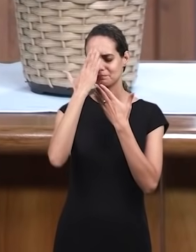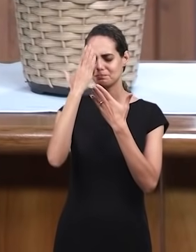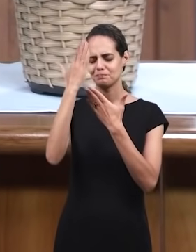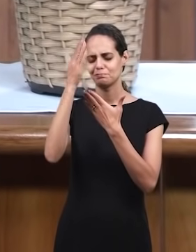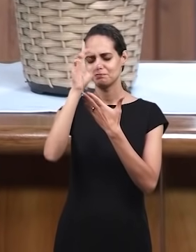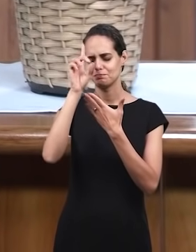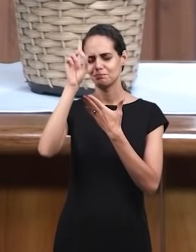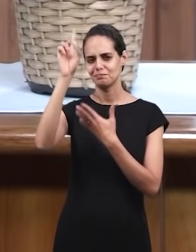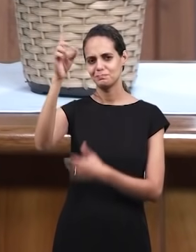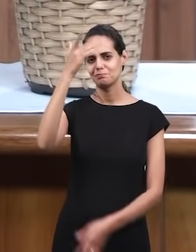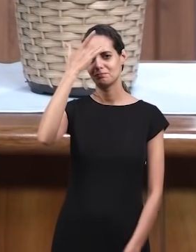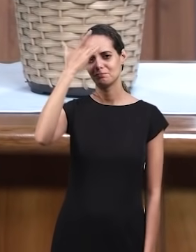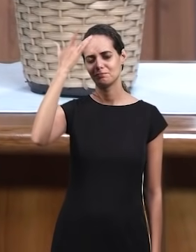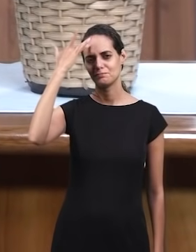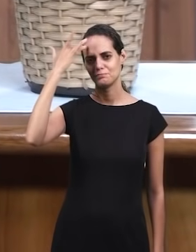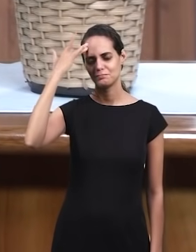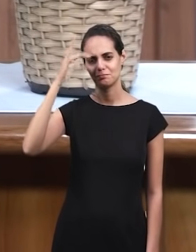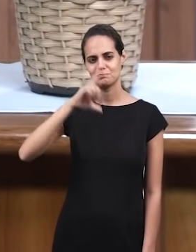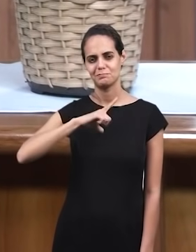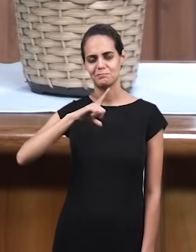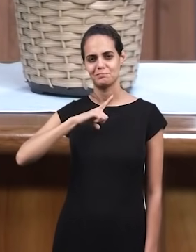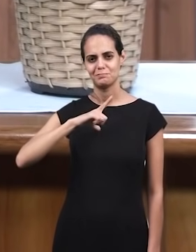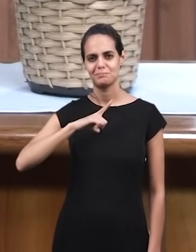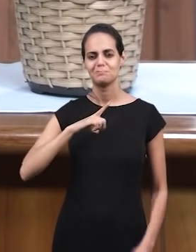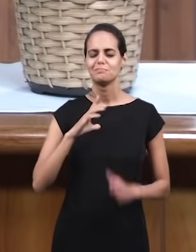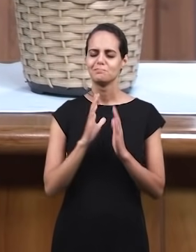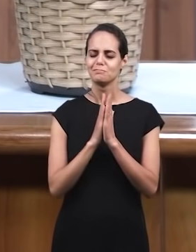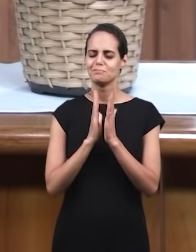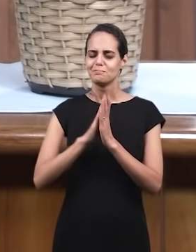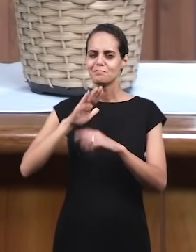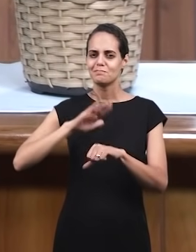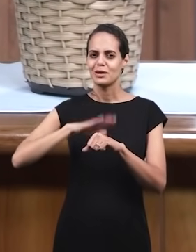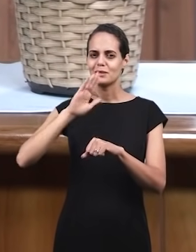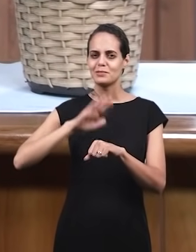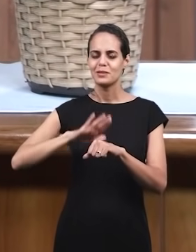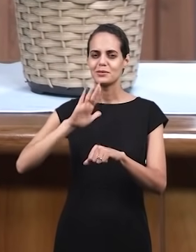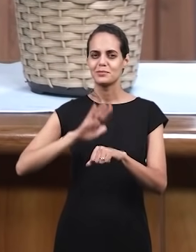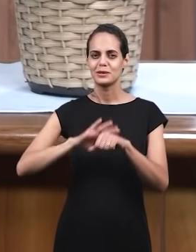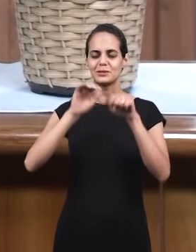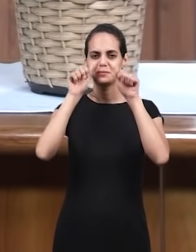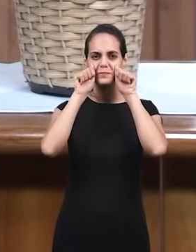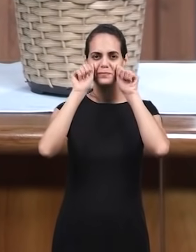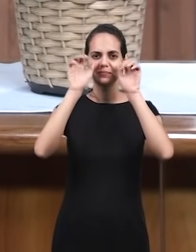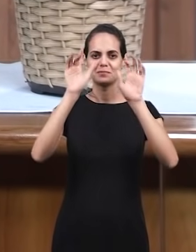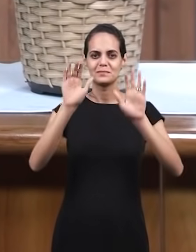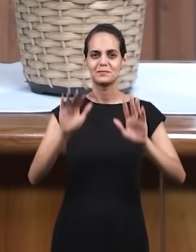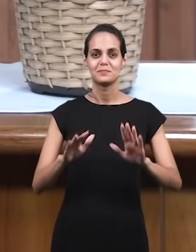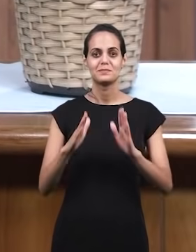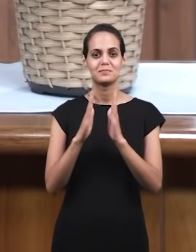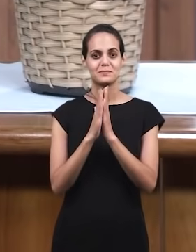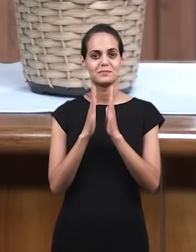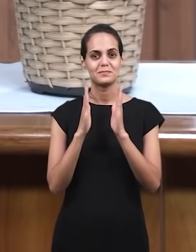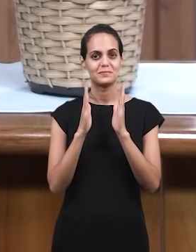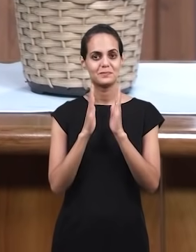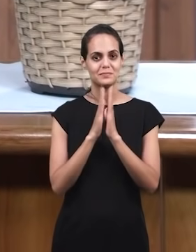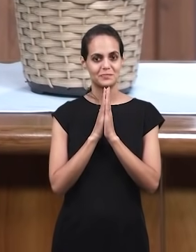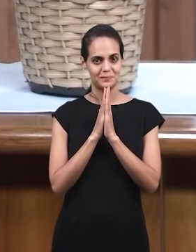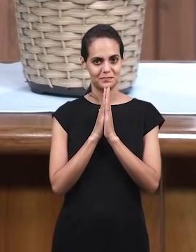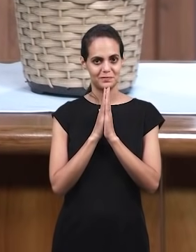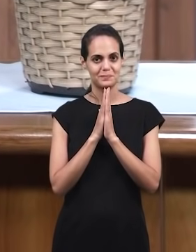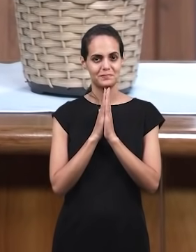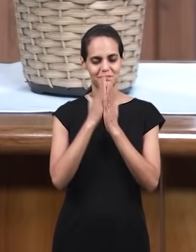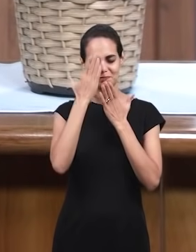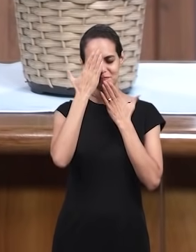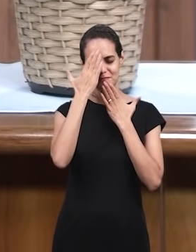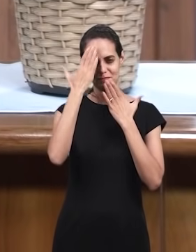Aqueles que são gratos, Deus abençoa mais e mais, porque há gratidão no coração. Essa oração de gratidão é uma